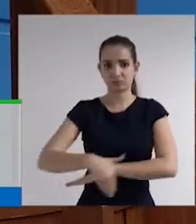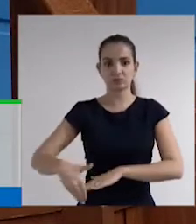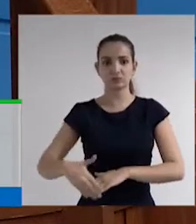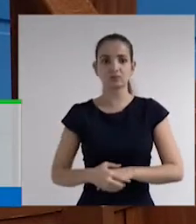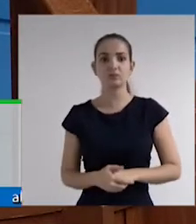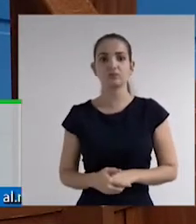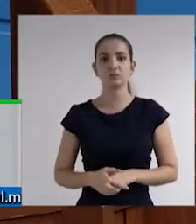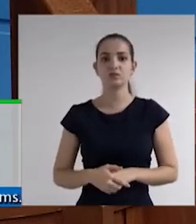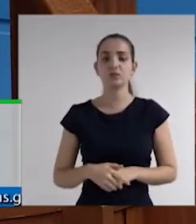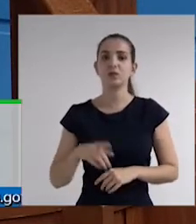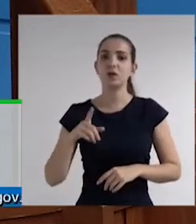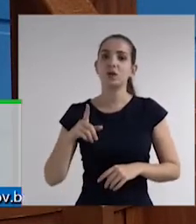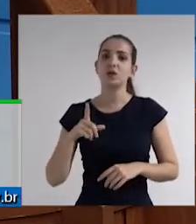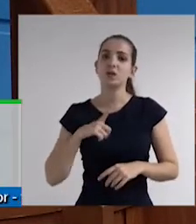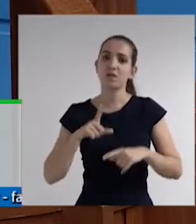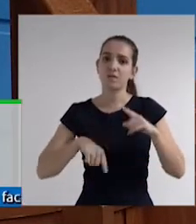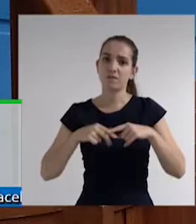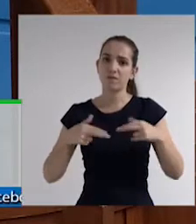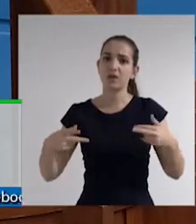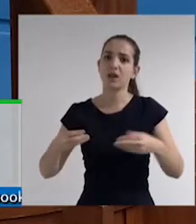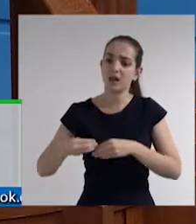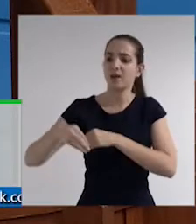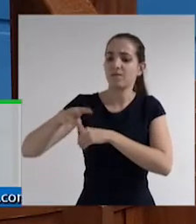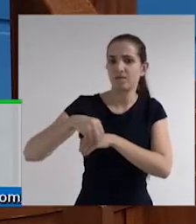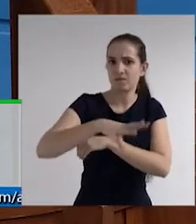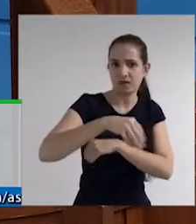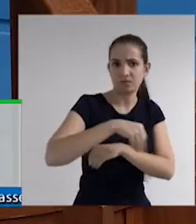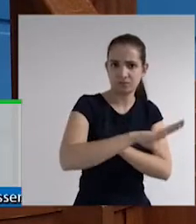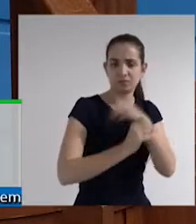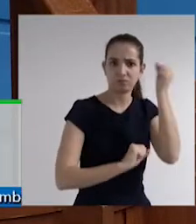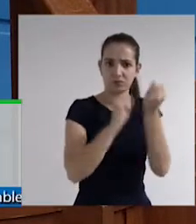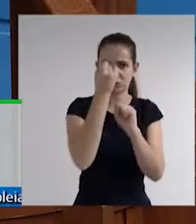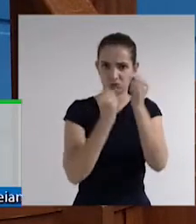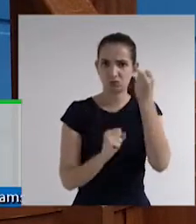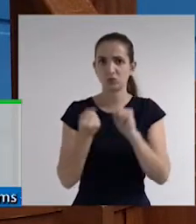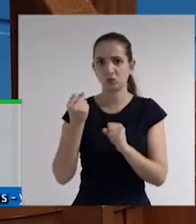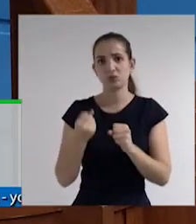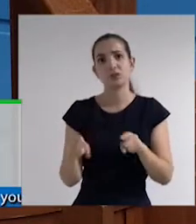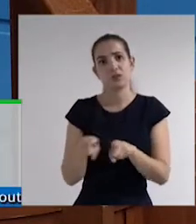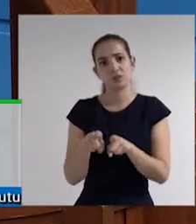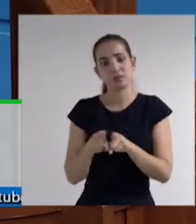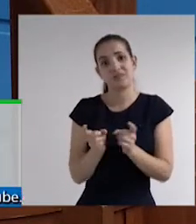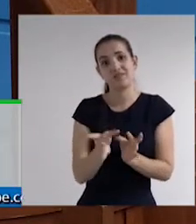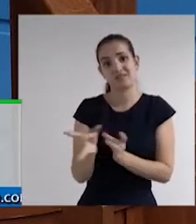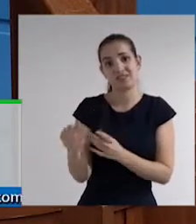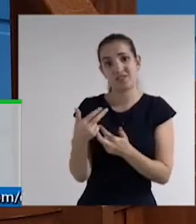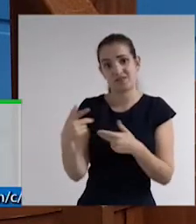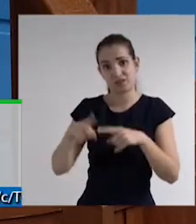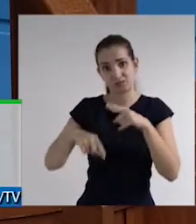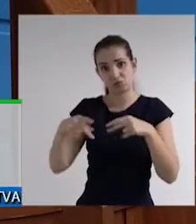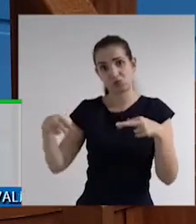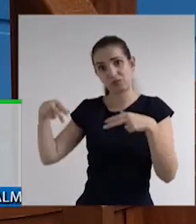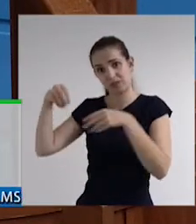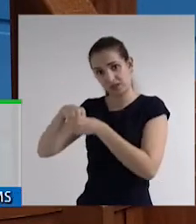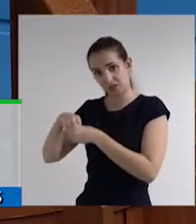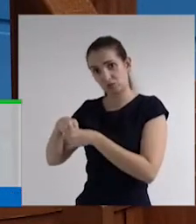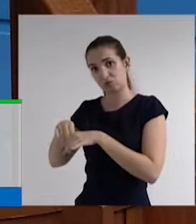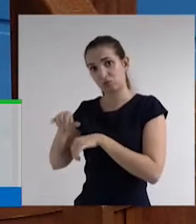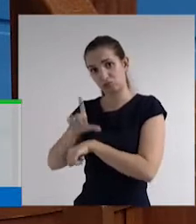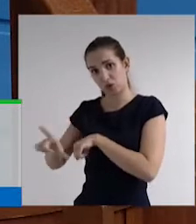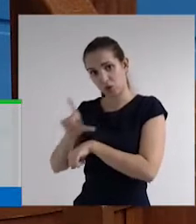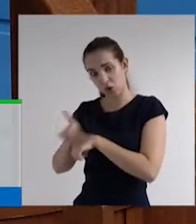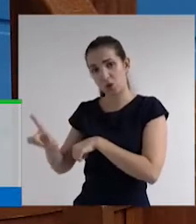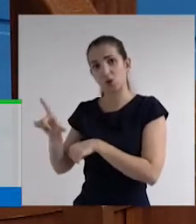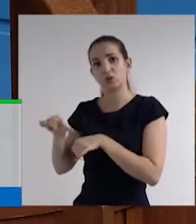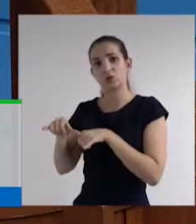os insumos para as indústrias, sem trazer as mercadorias para o comércio, começa a acontecer o seguinte: